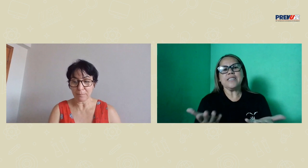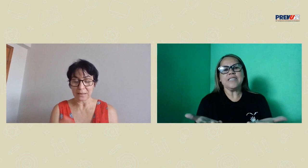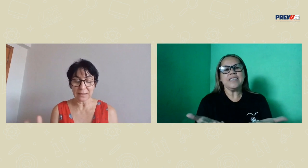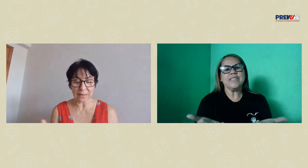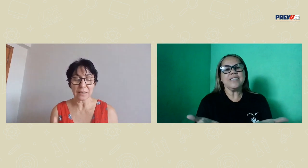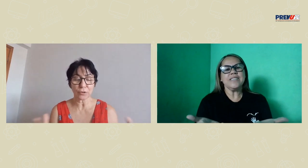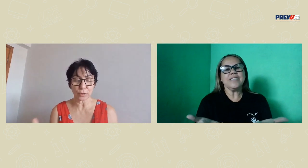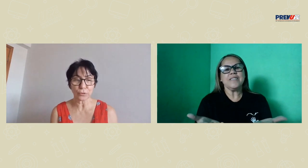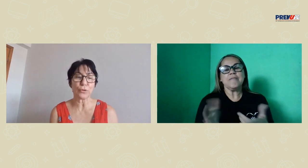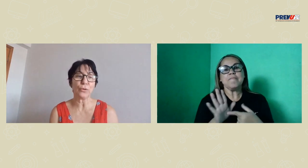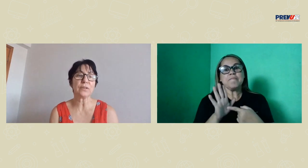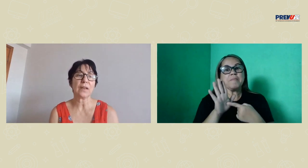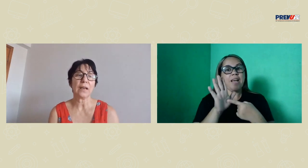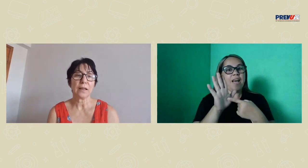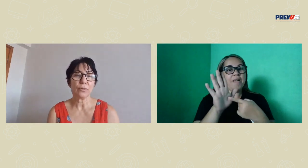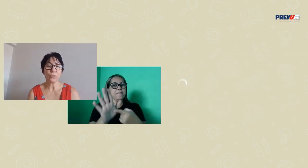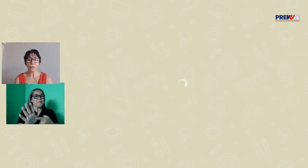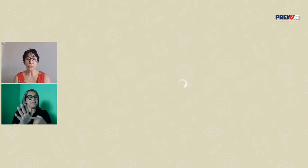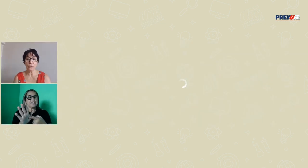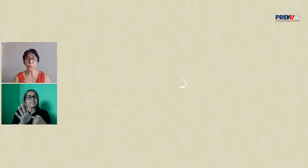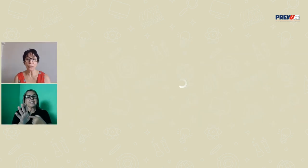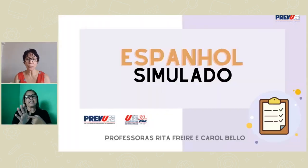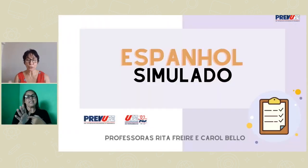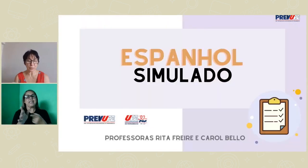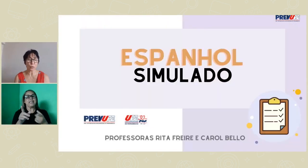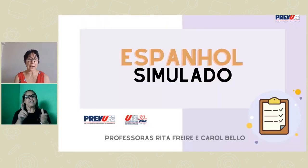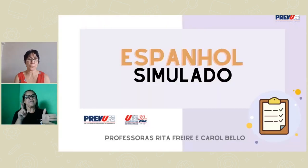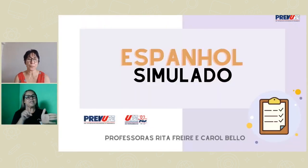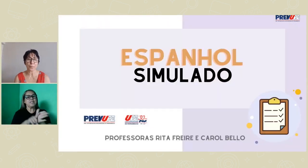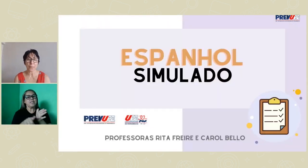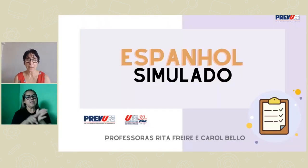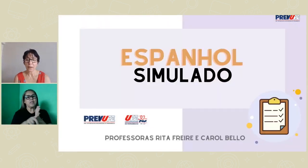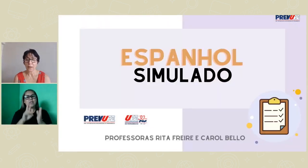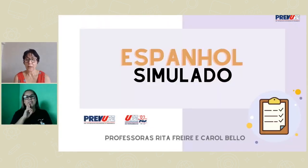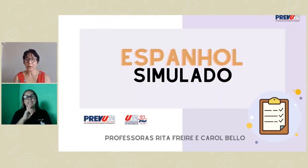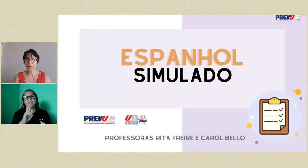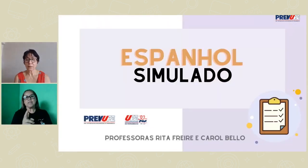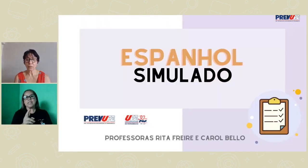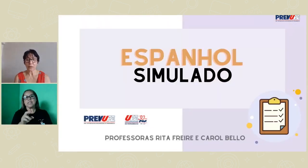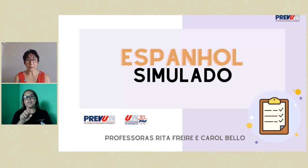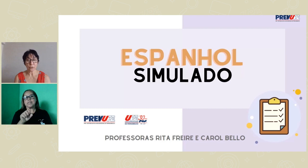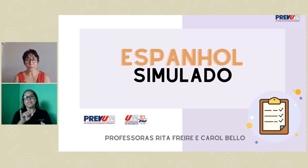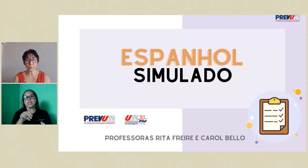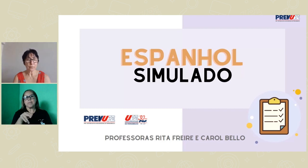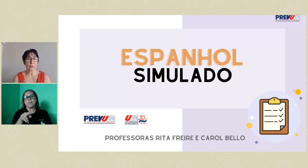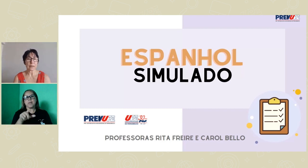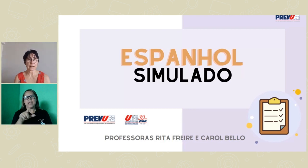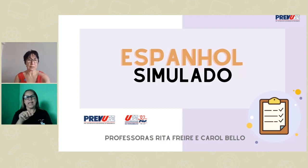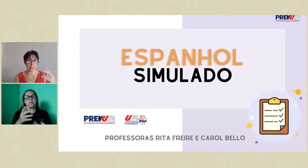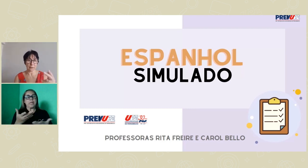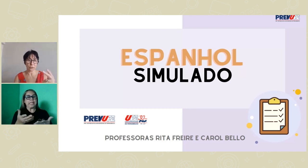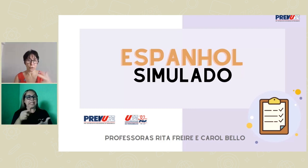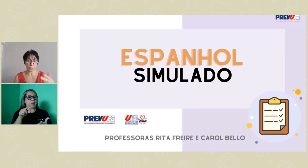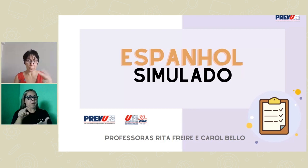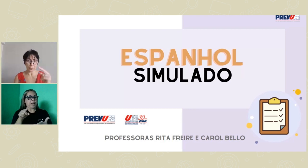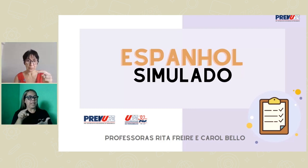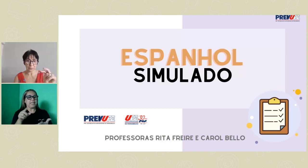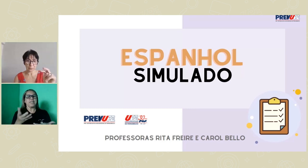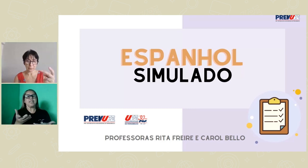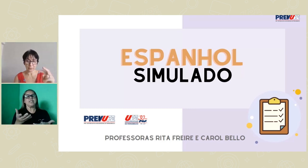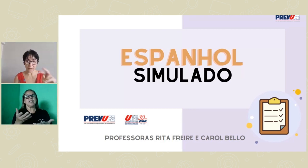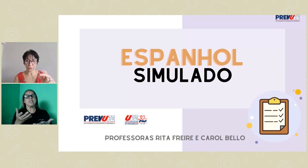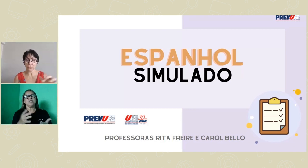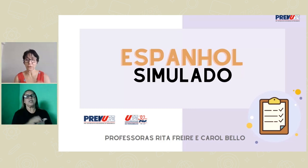apresentar as soluções do simulado esse simulado esses dois